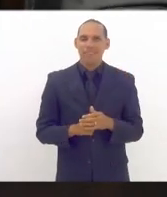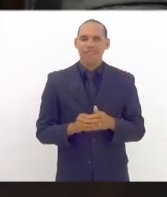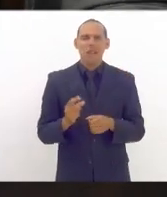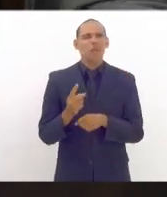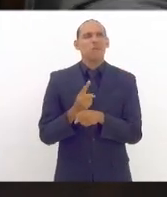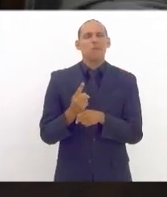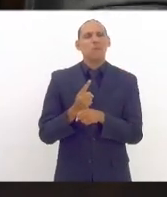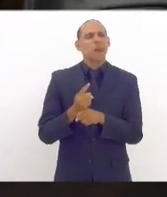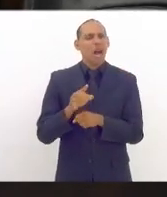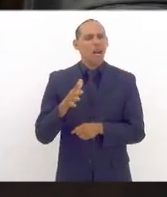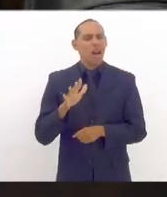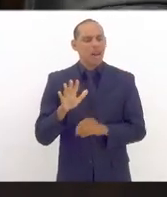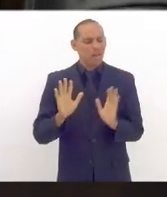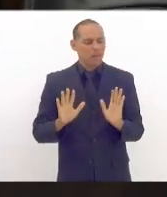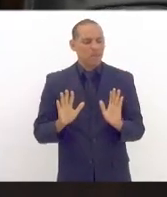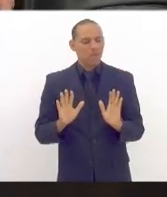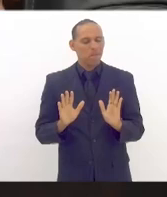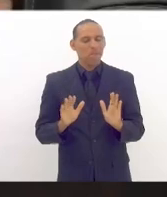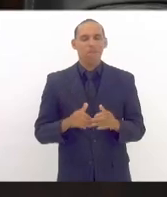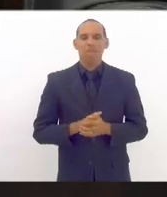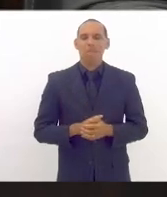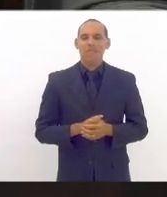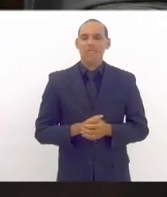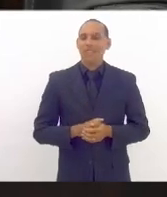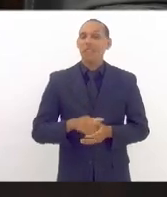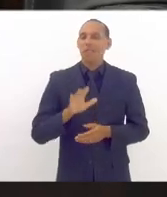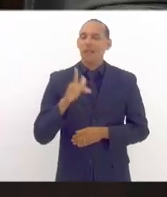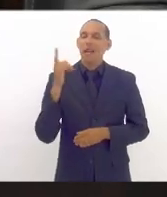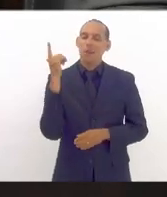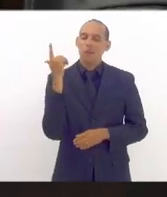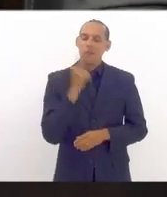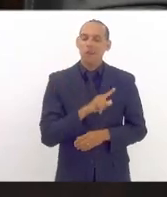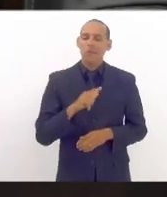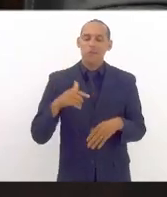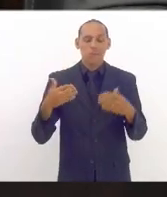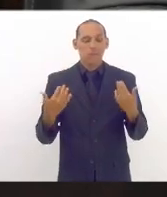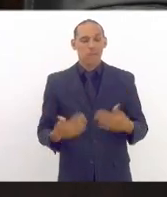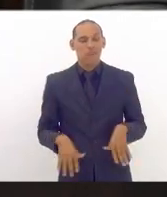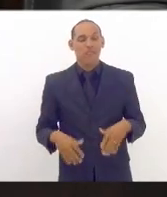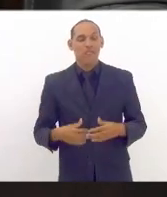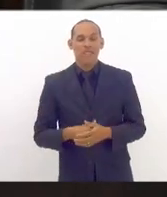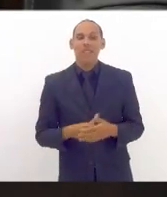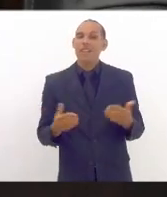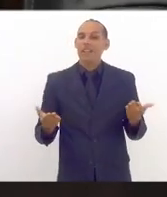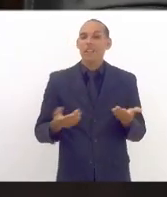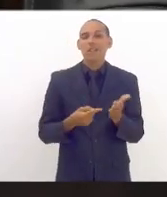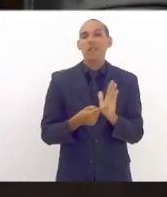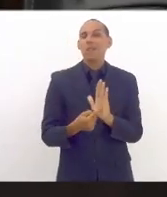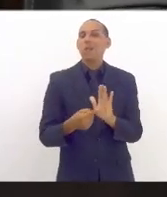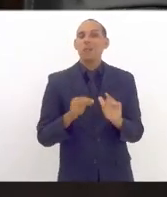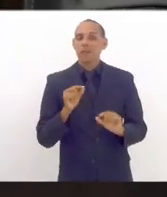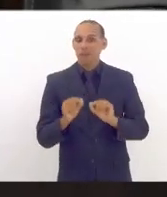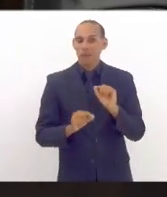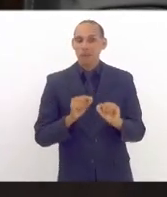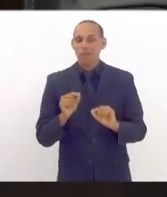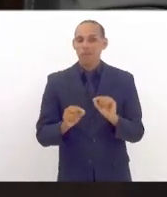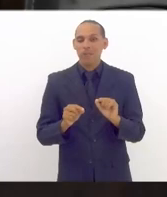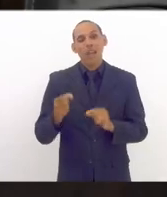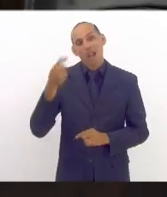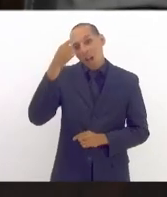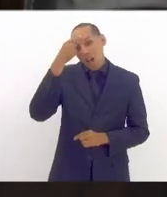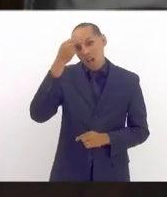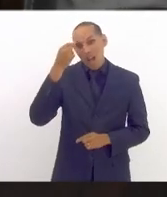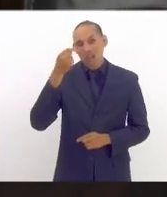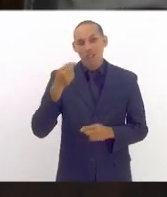um ano essa brincadeira mas se conseguiu e hoje ficou demonstrado que a universidade